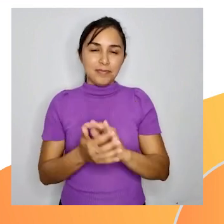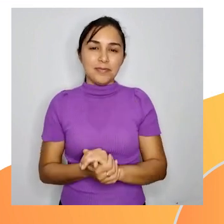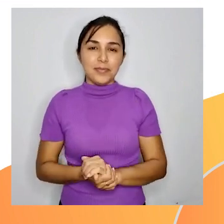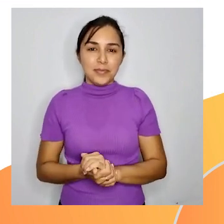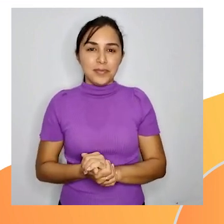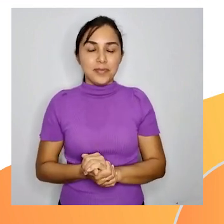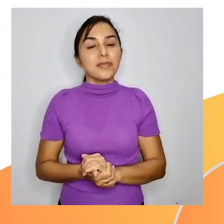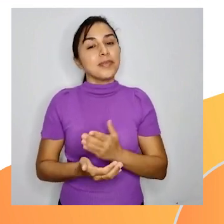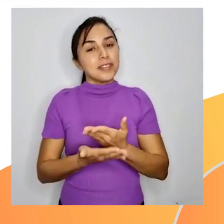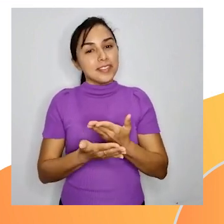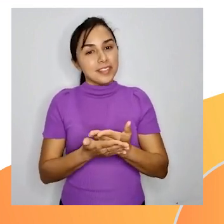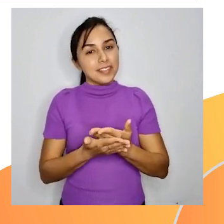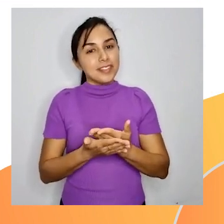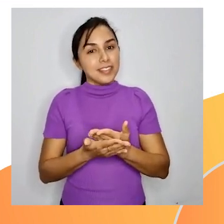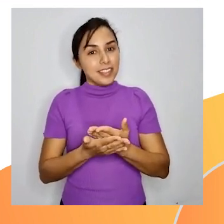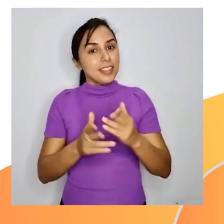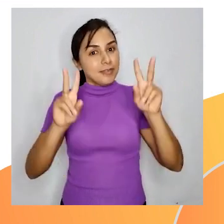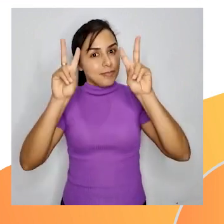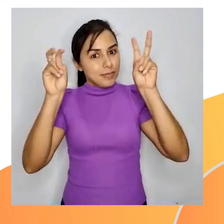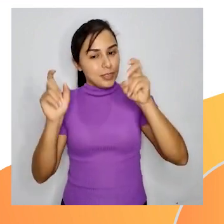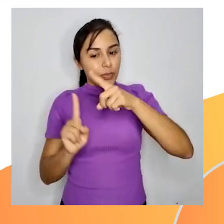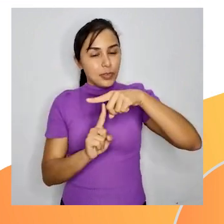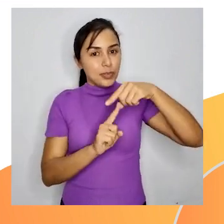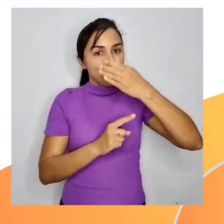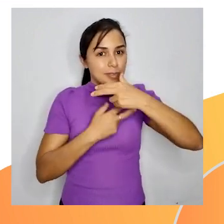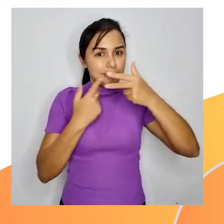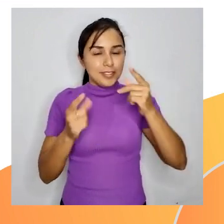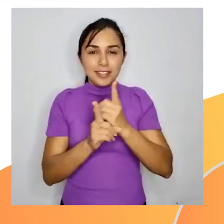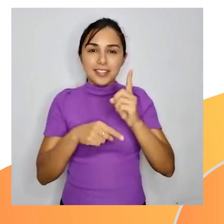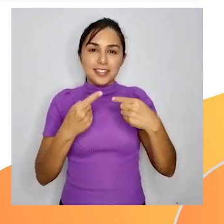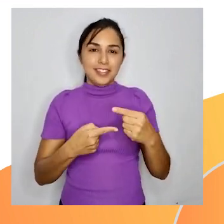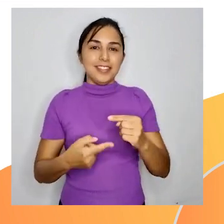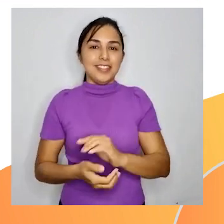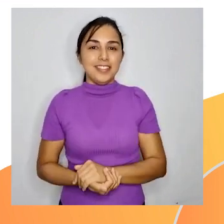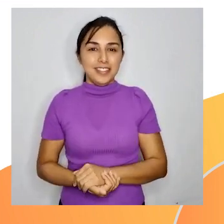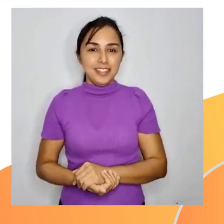Bem, pessoal, essa foi a aula sobre classificação dos frutos e até uma próxima!